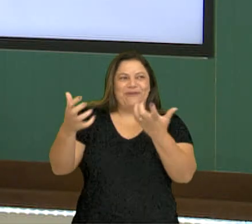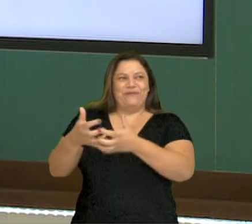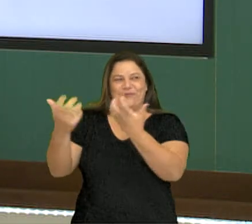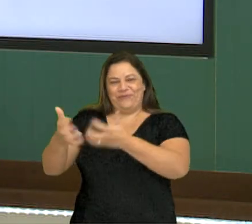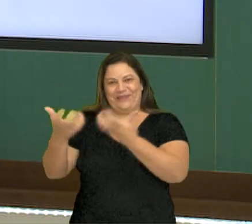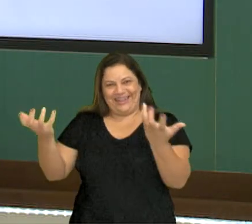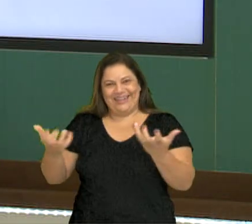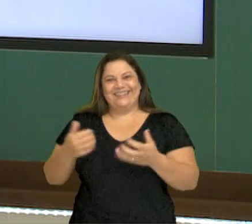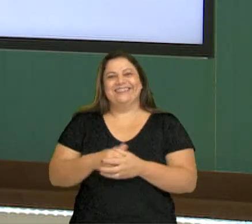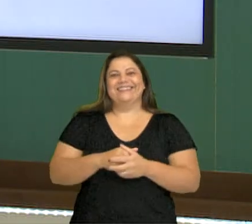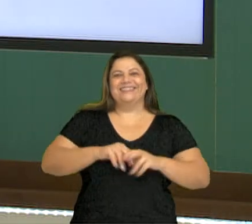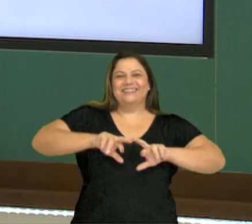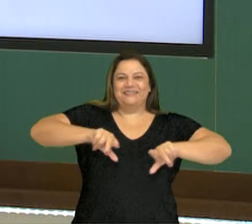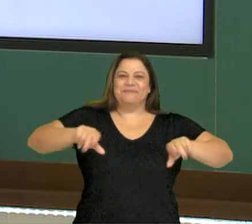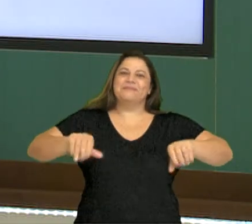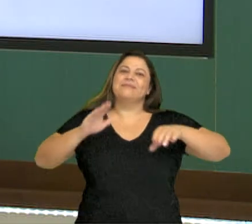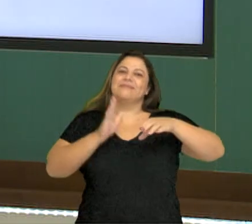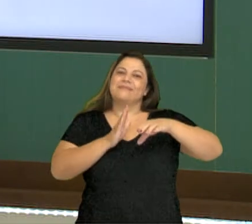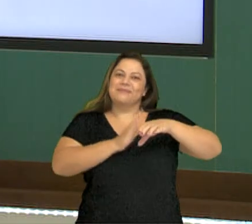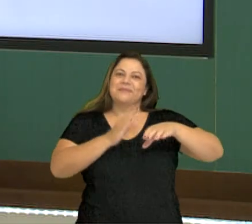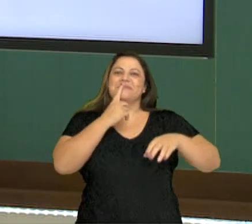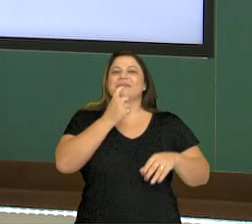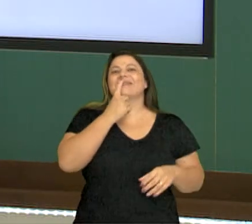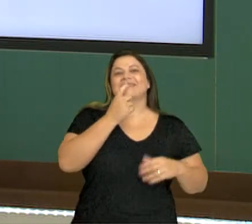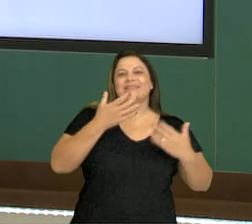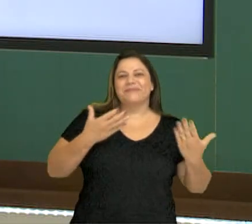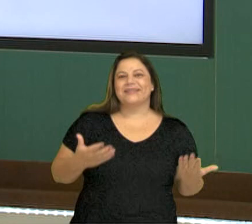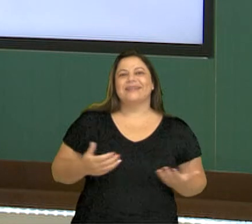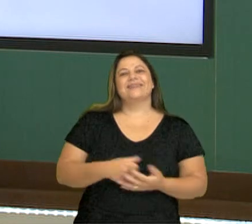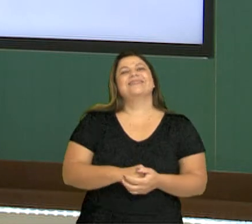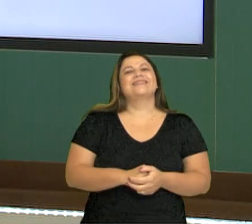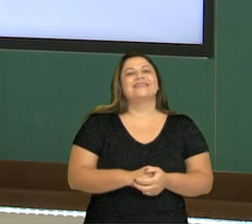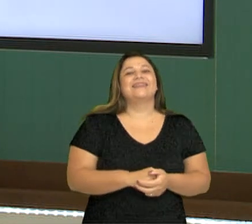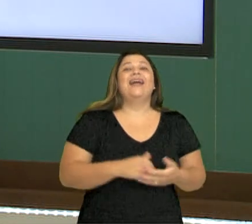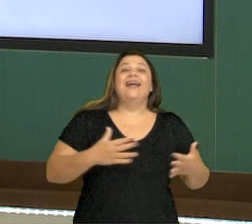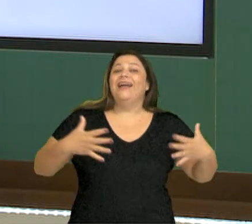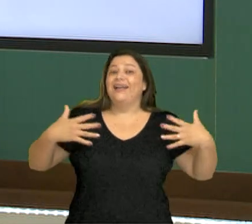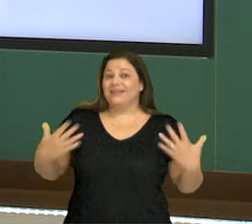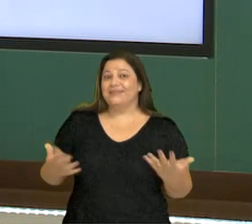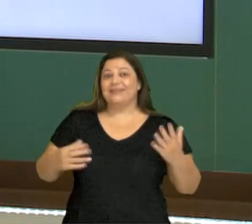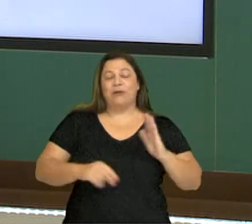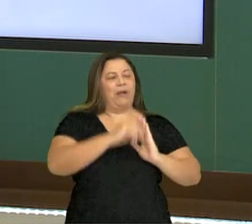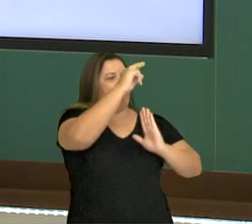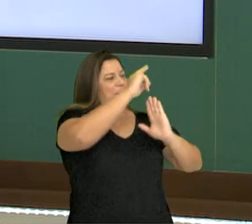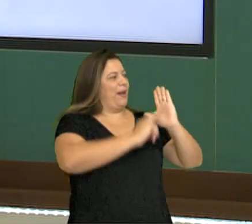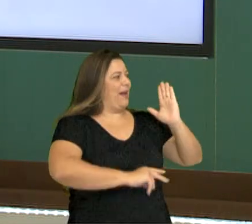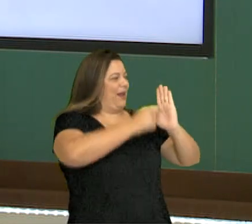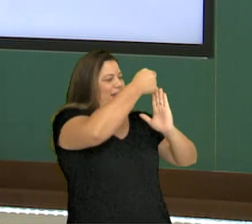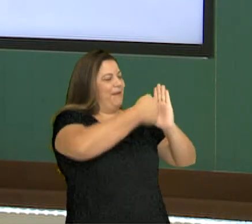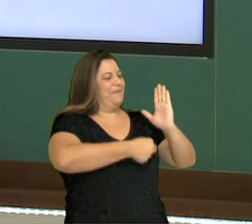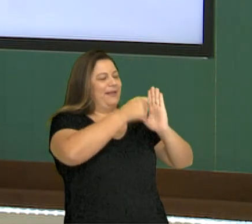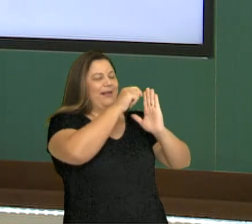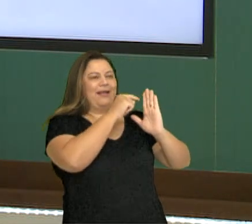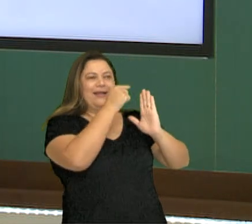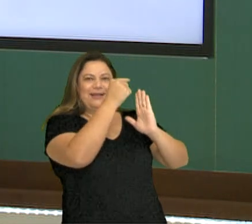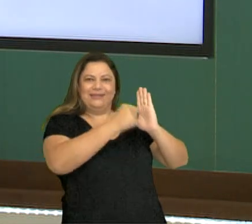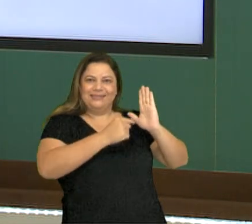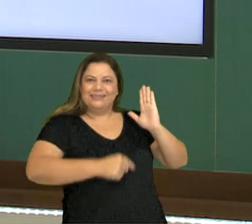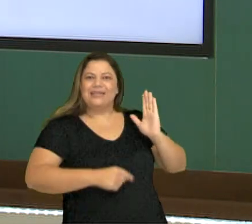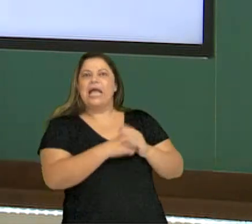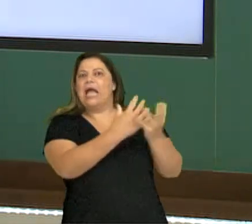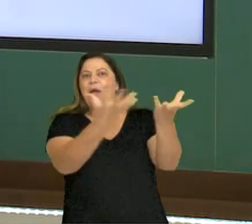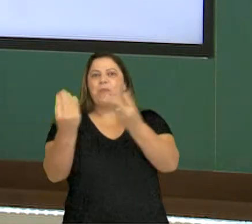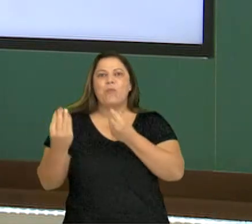saladas, né? Então, tomate, cenoura, beterraba. Então, a lista é muito ampla, muito grande. Ah, mas